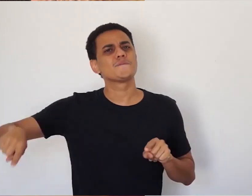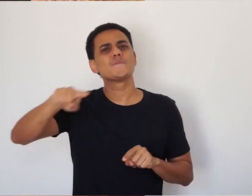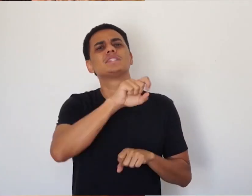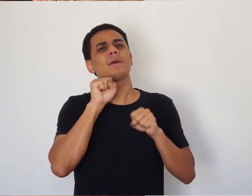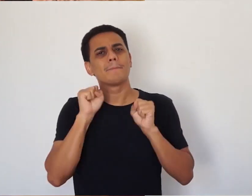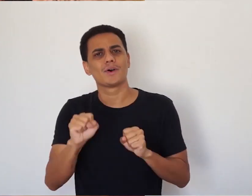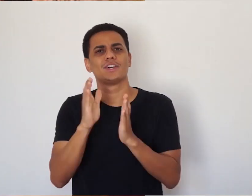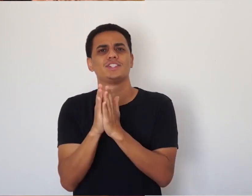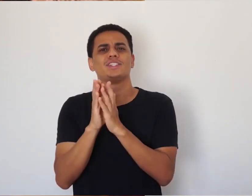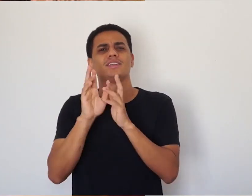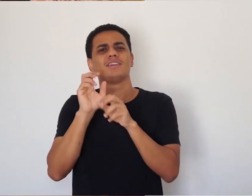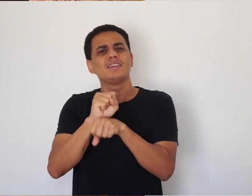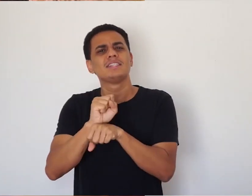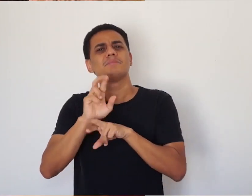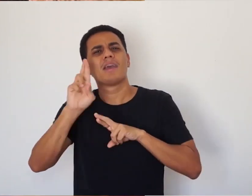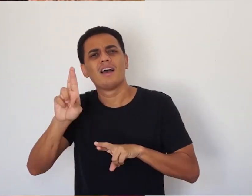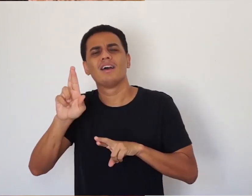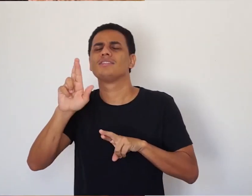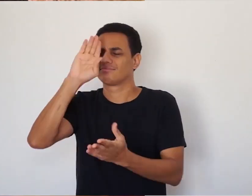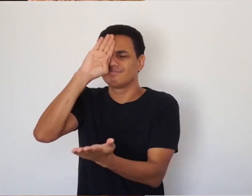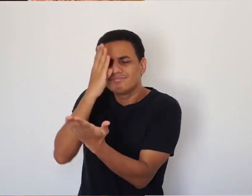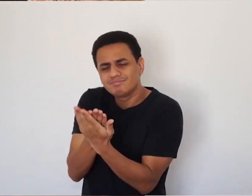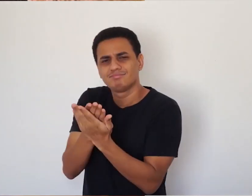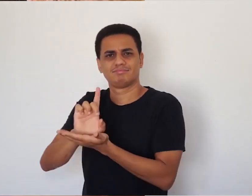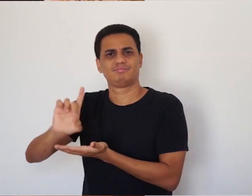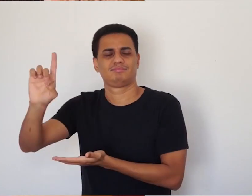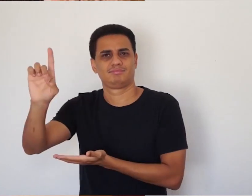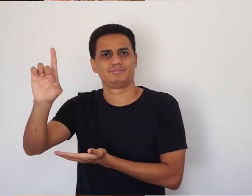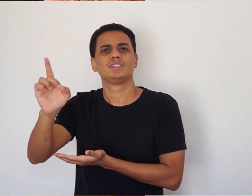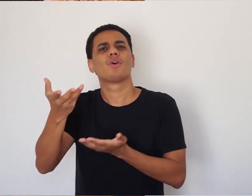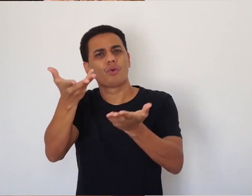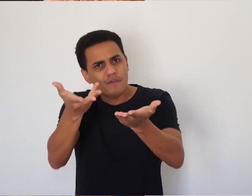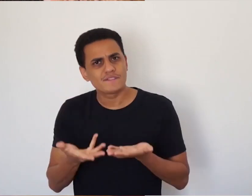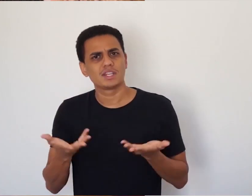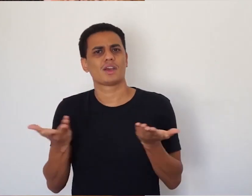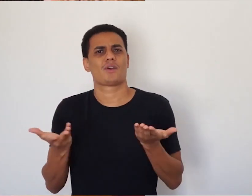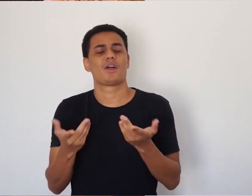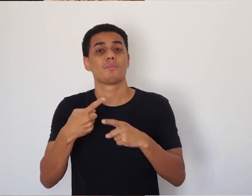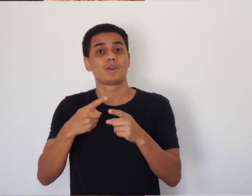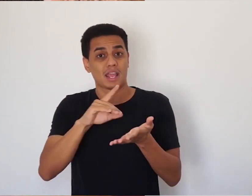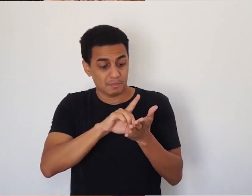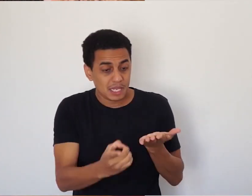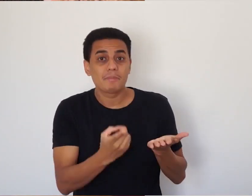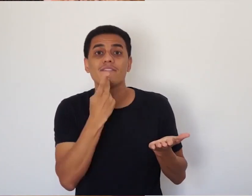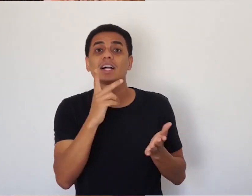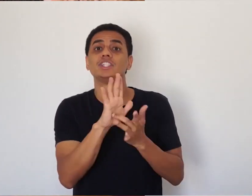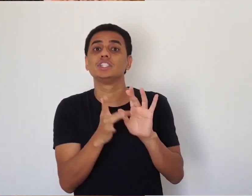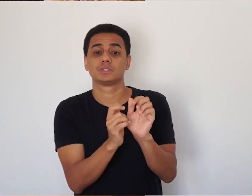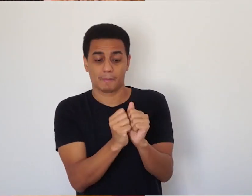e você pode colocar a sua esperança nele. Eu quero te convidar agora. O texto bíblico diz, tomando pão,